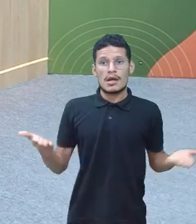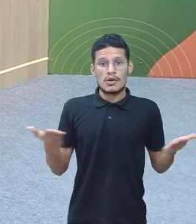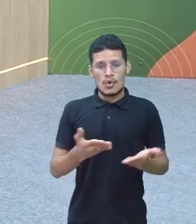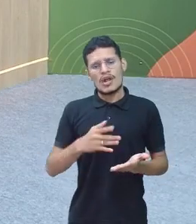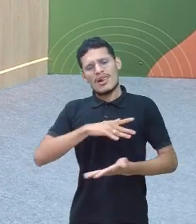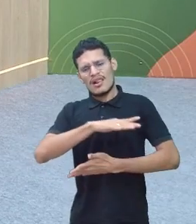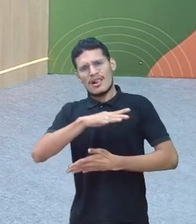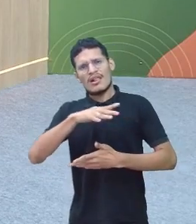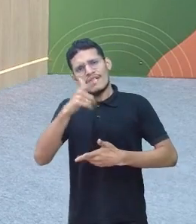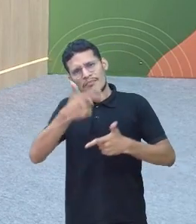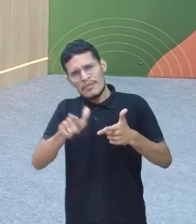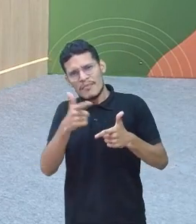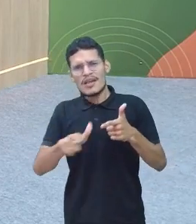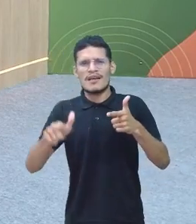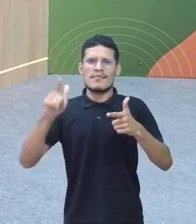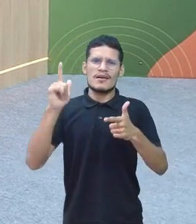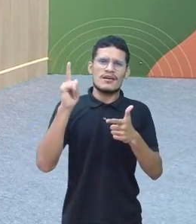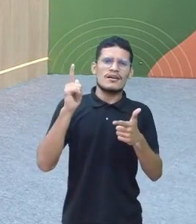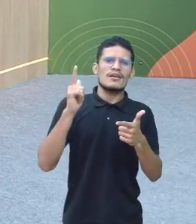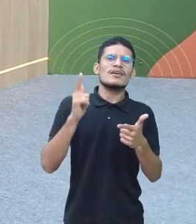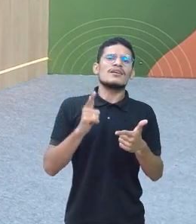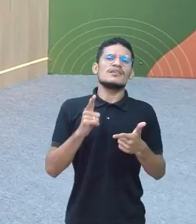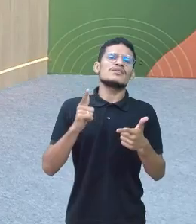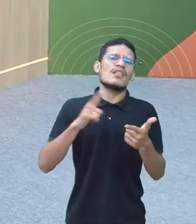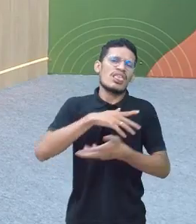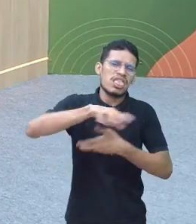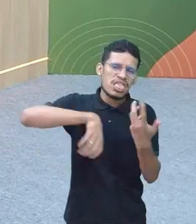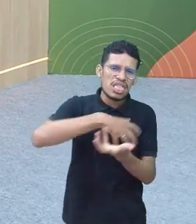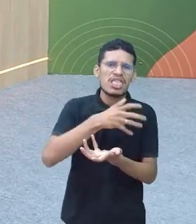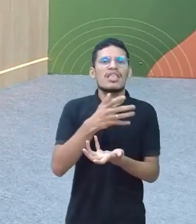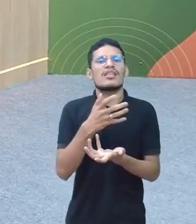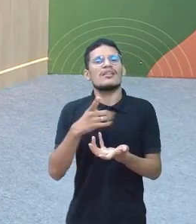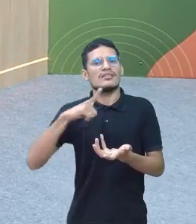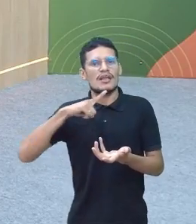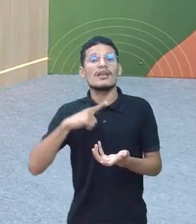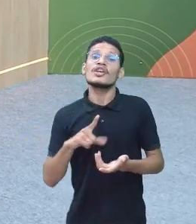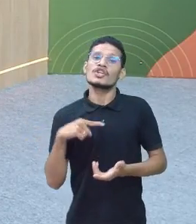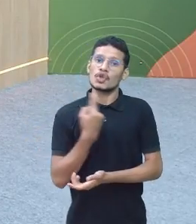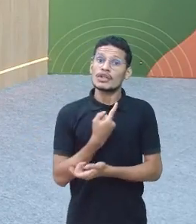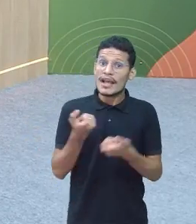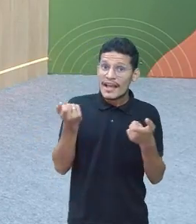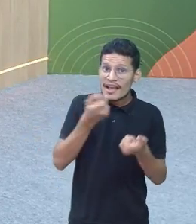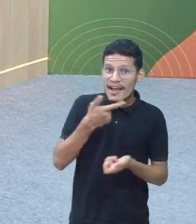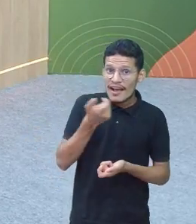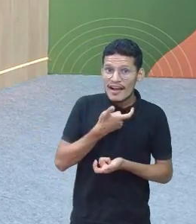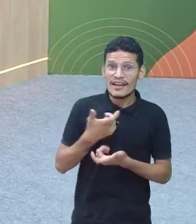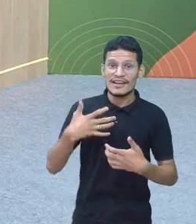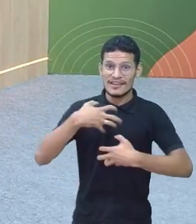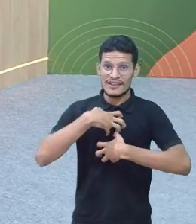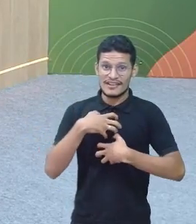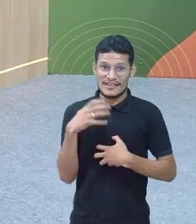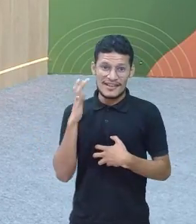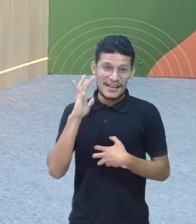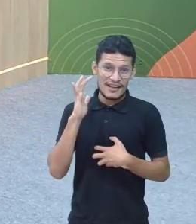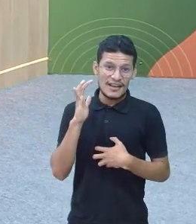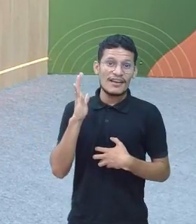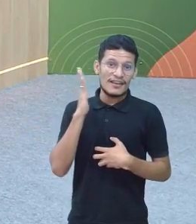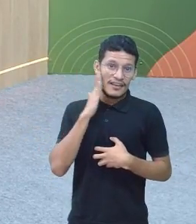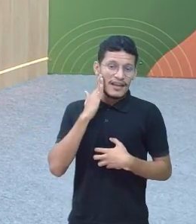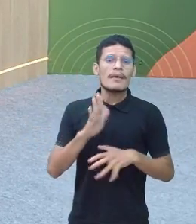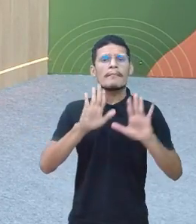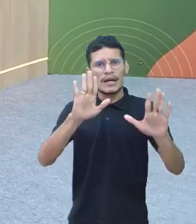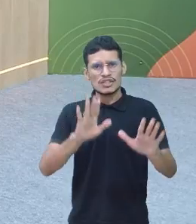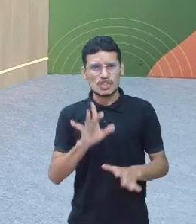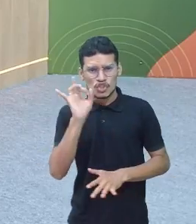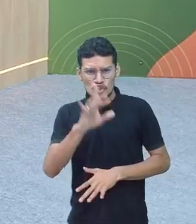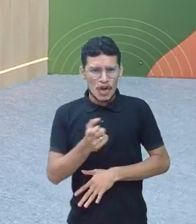é embaraçosa, que é ridícula, a gente tende a achar graça daquilo tudo. Mas será que só dá para fazer humor dessa forma?